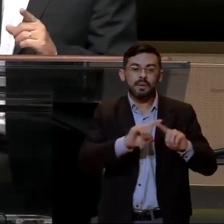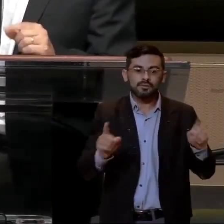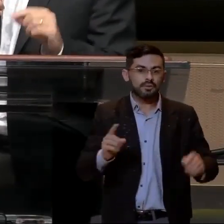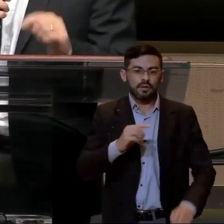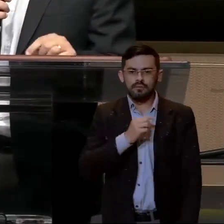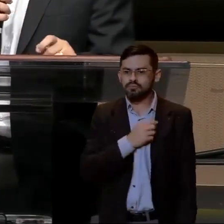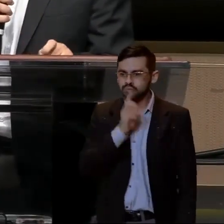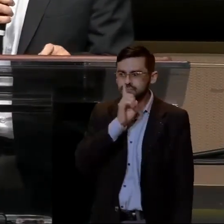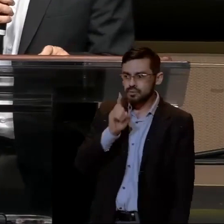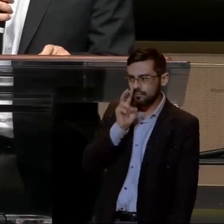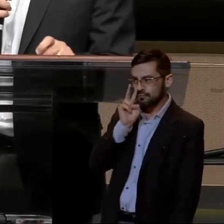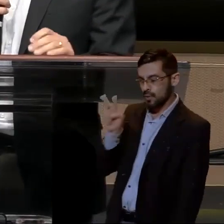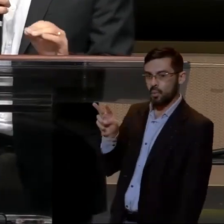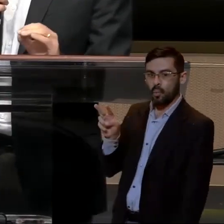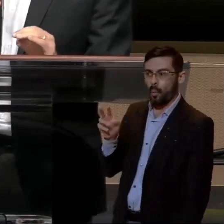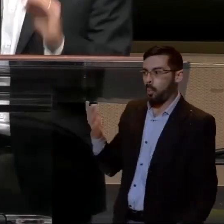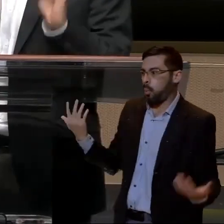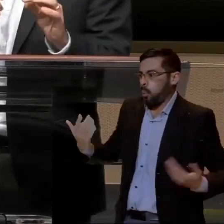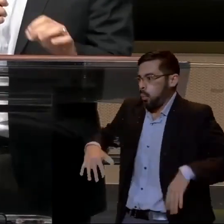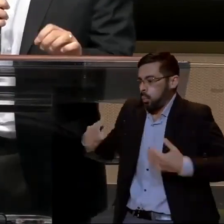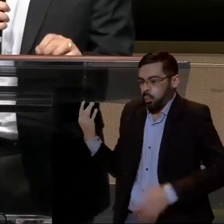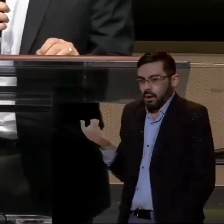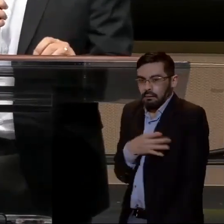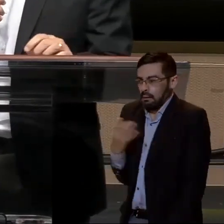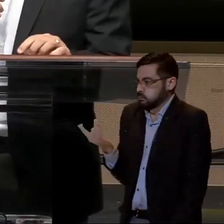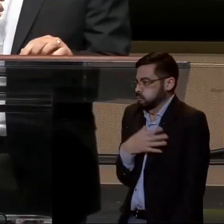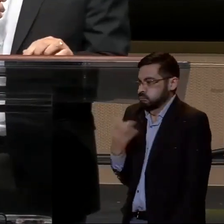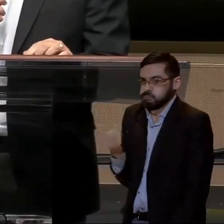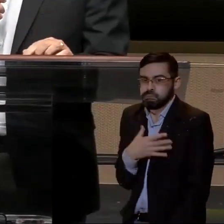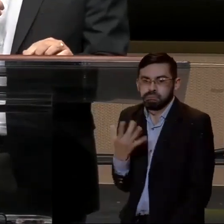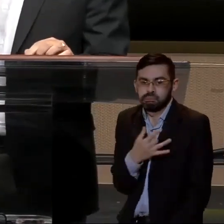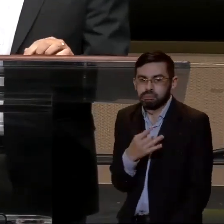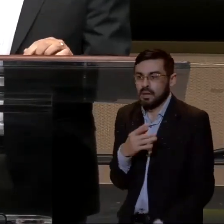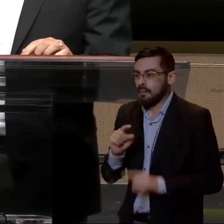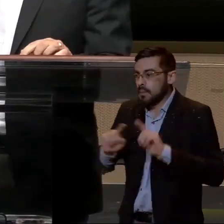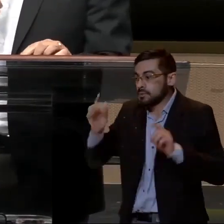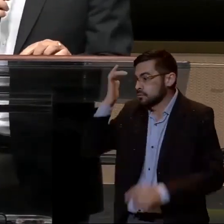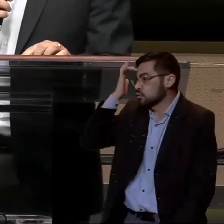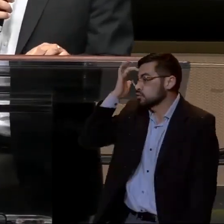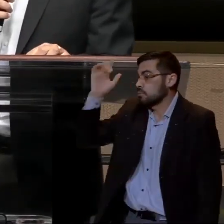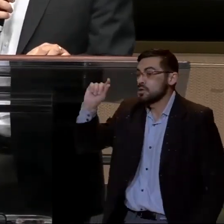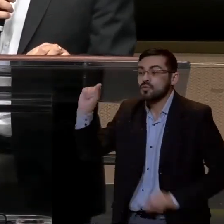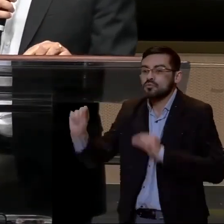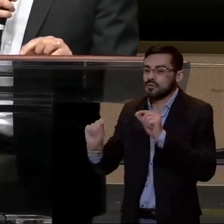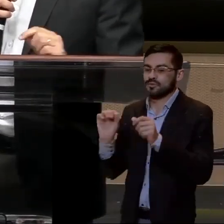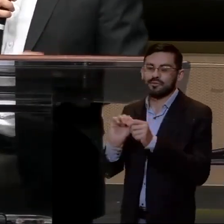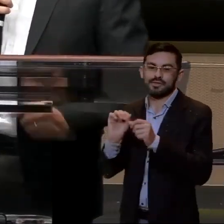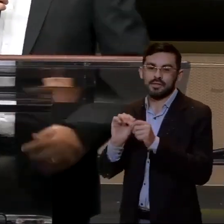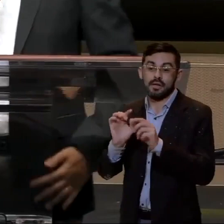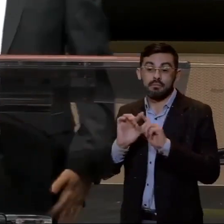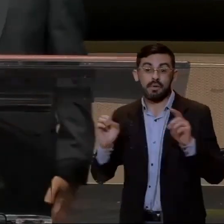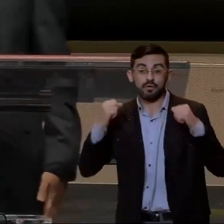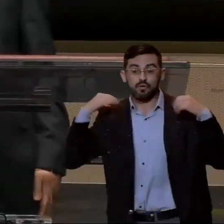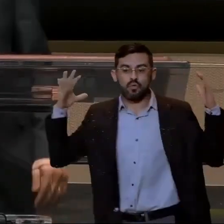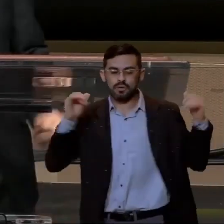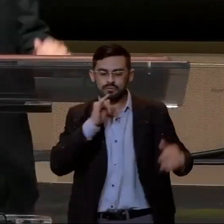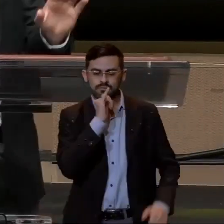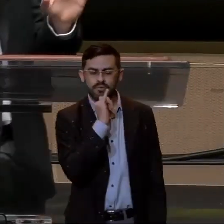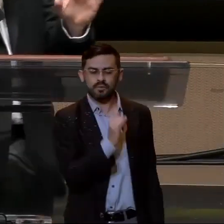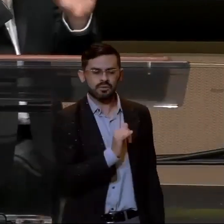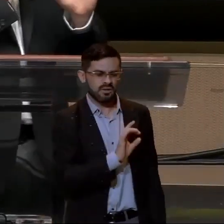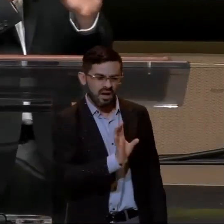quando Zacarias o viu, ficou com muito medo e não sabia o que fazer. Mas o anjo lhe